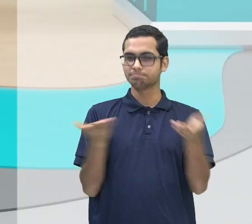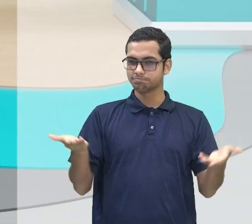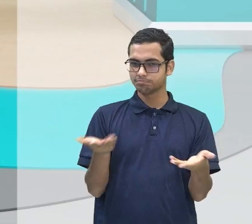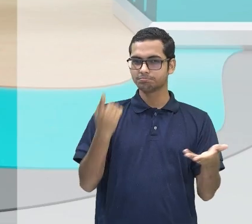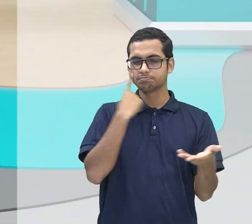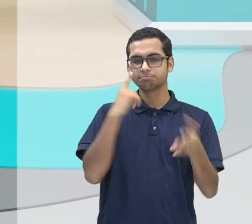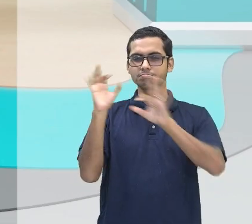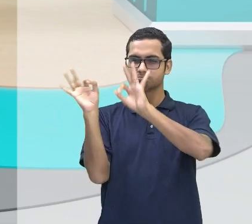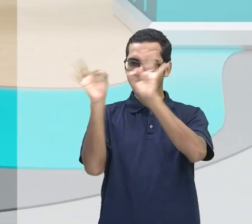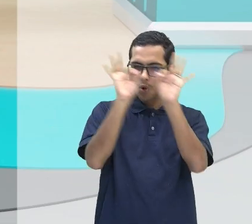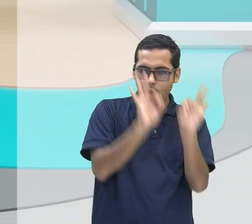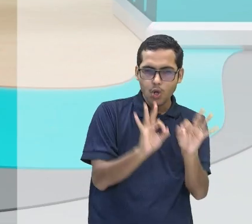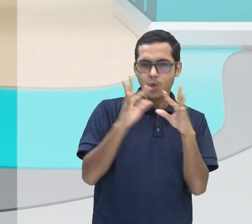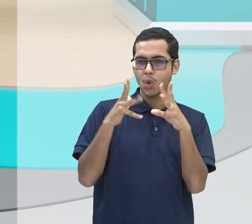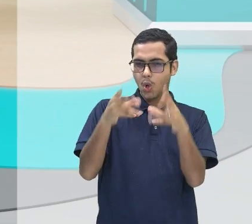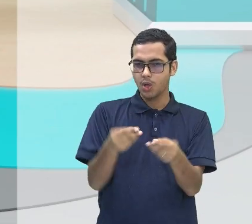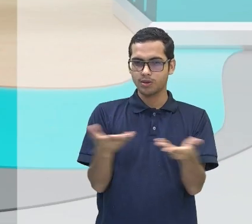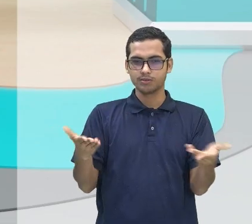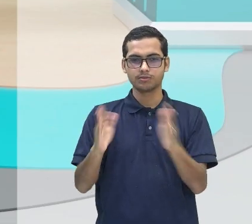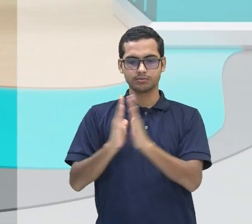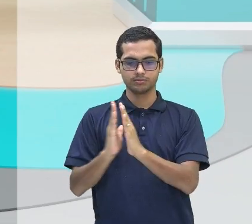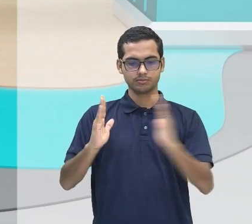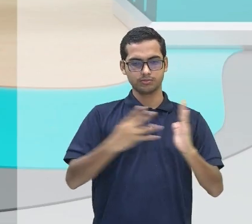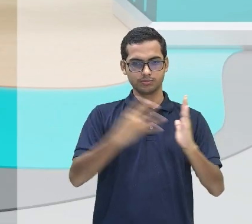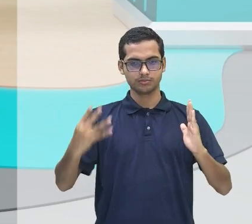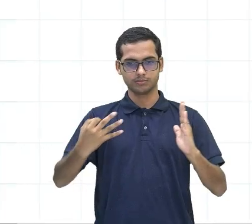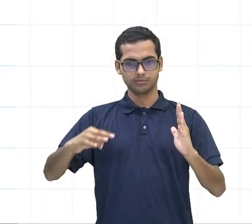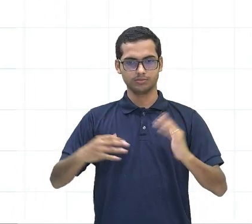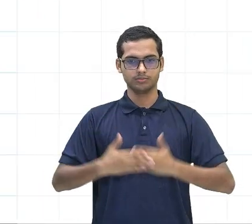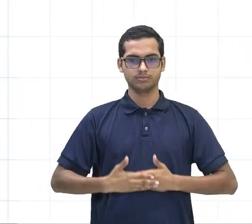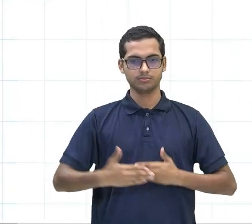rever os conteúdos abordados na nossa quarta unidade.